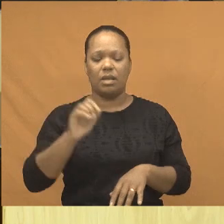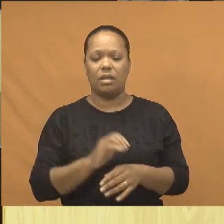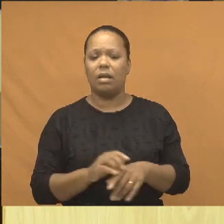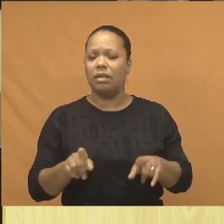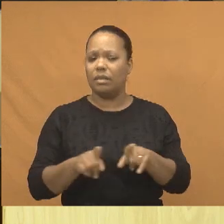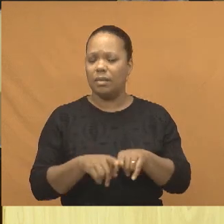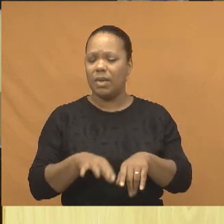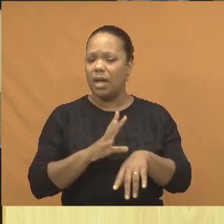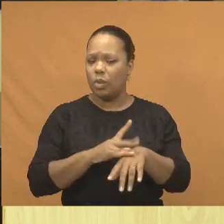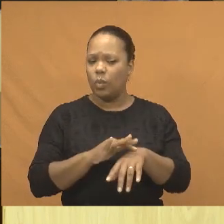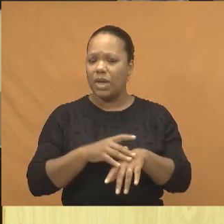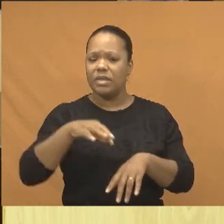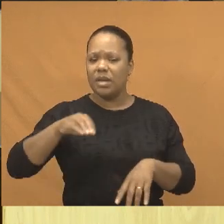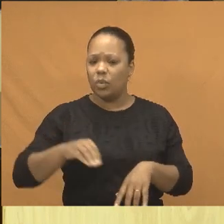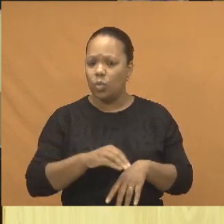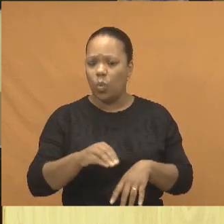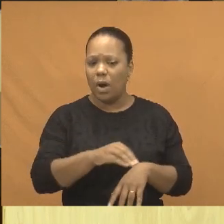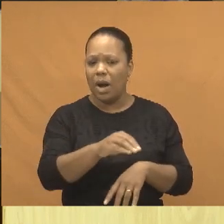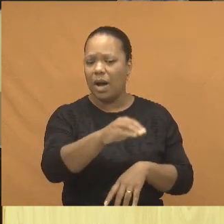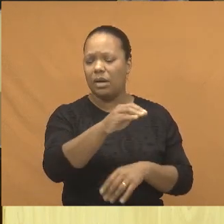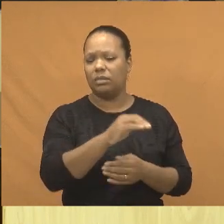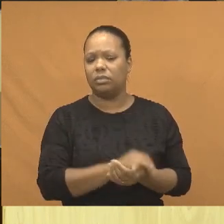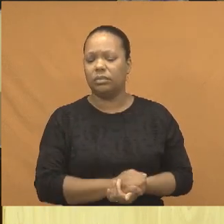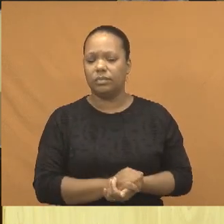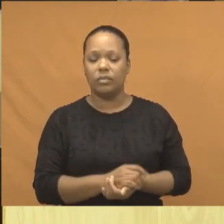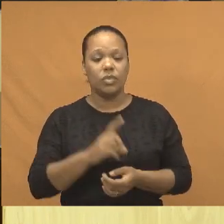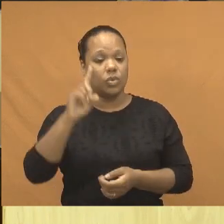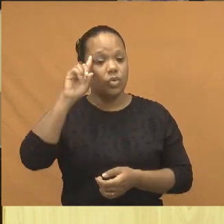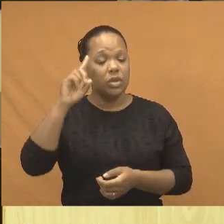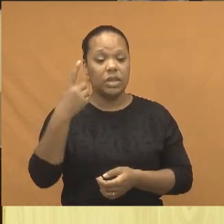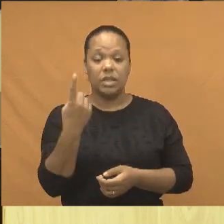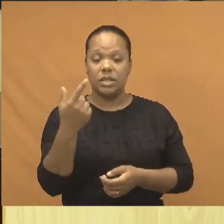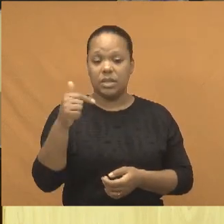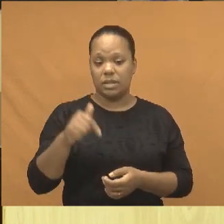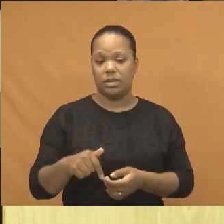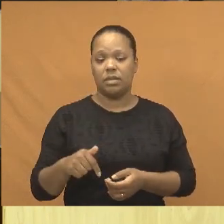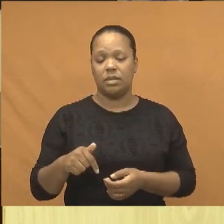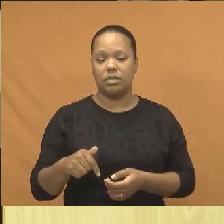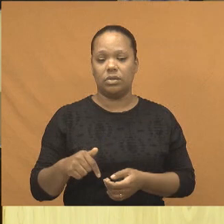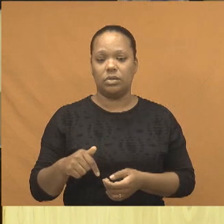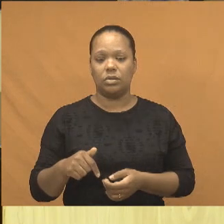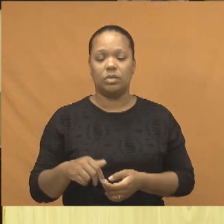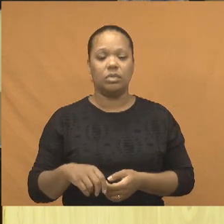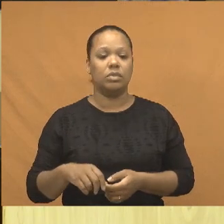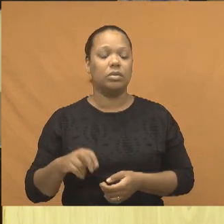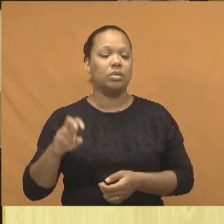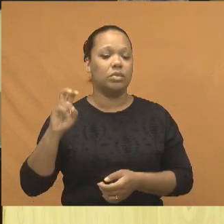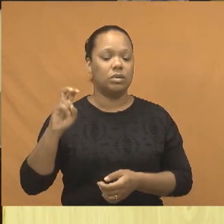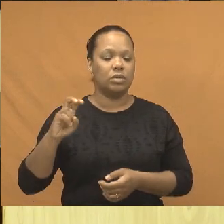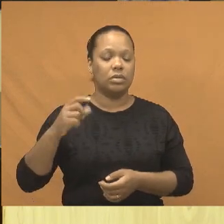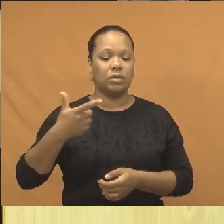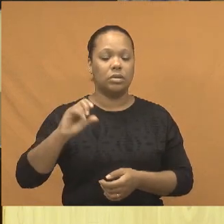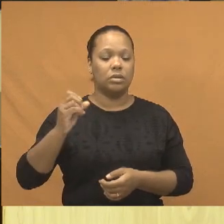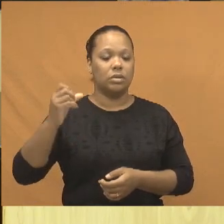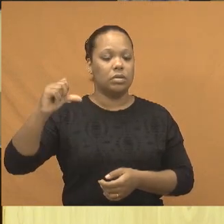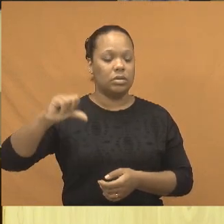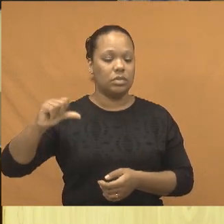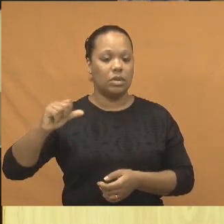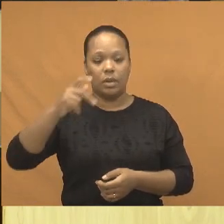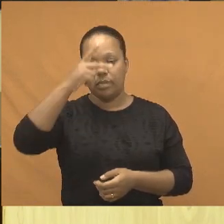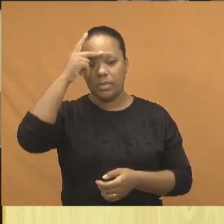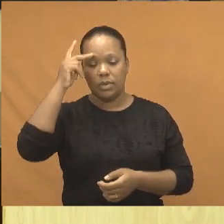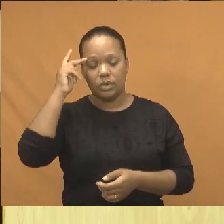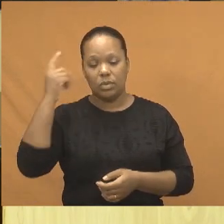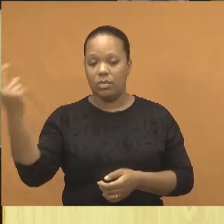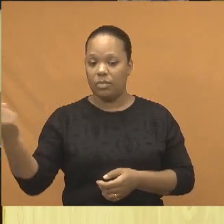quantidade de caramujos saindo deste terreno. Considerando que no dia 17/5/2019, recebemos a visita de um morador da